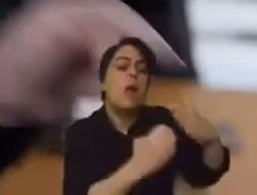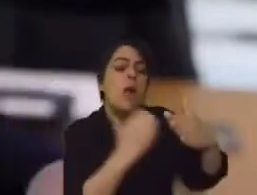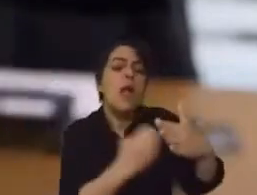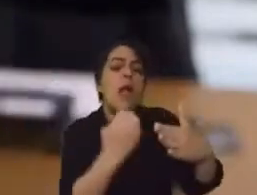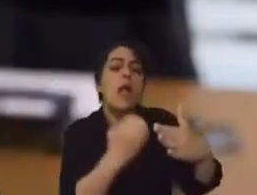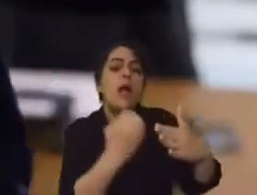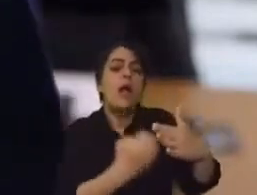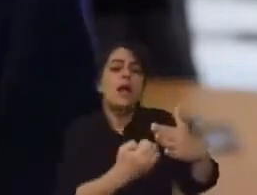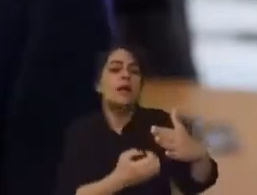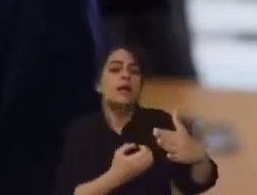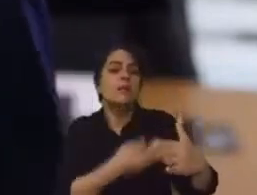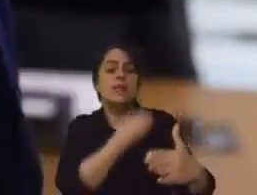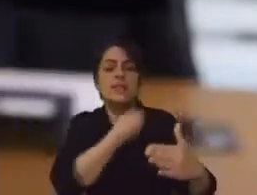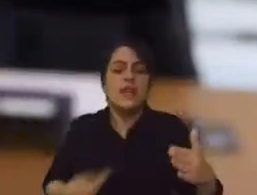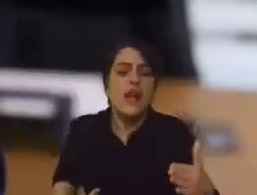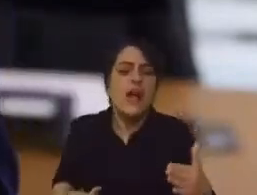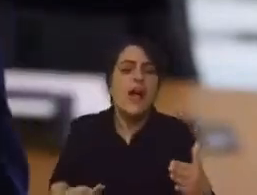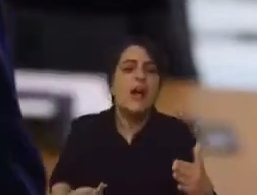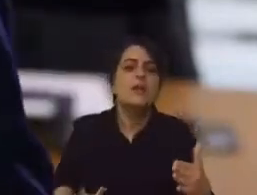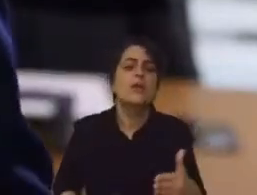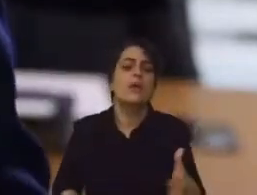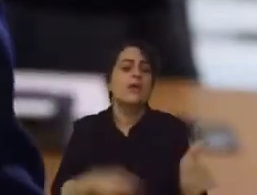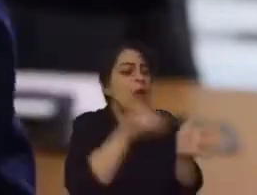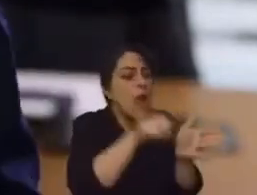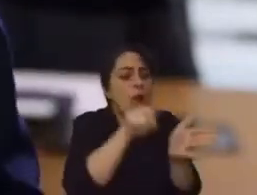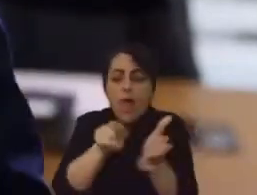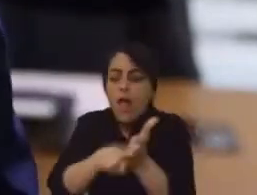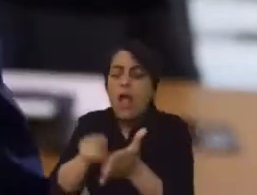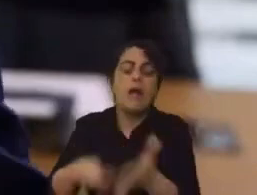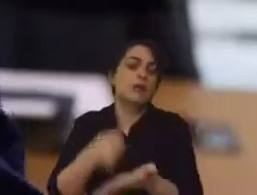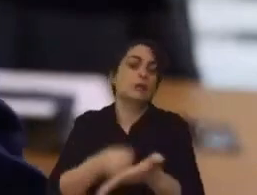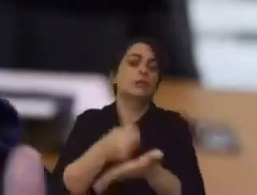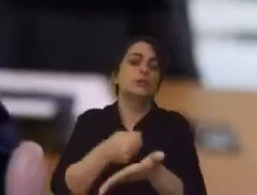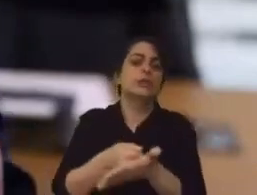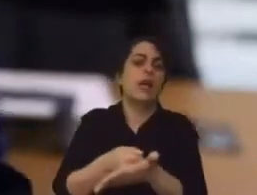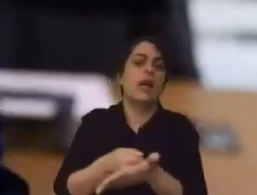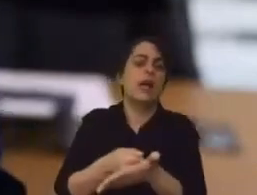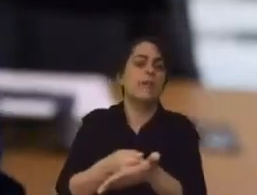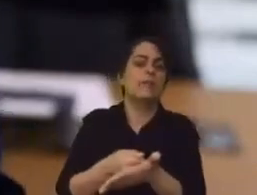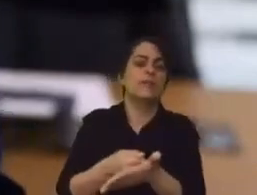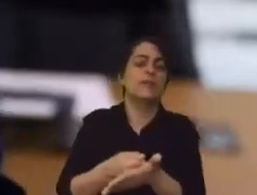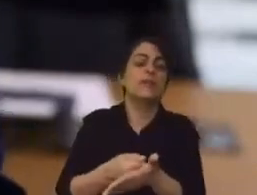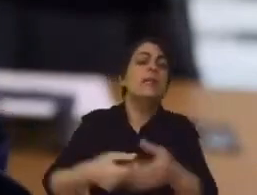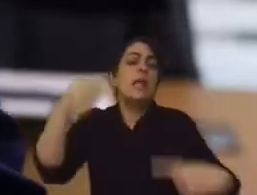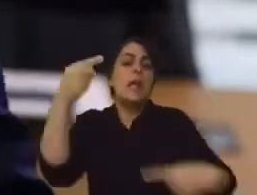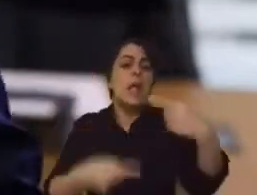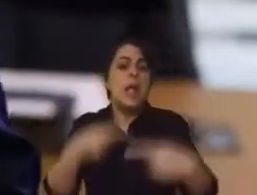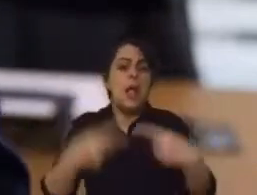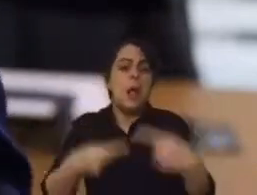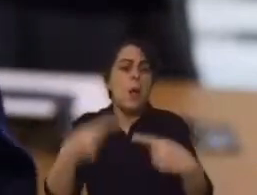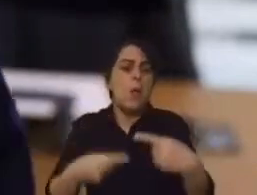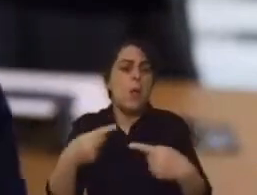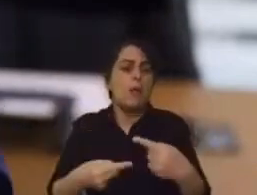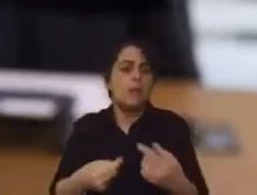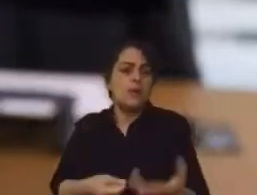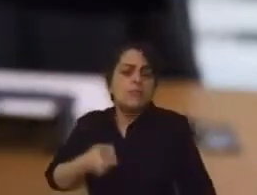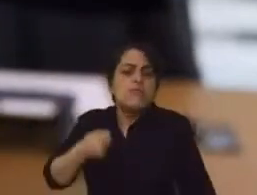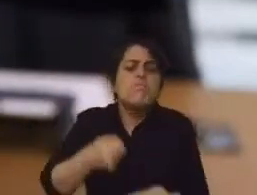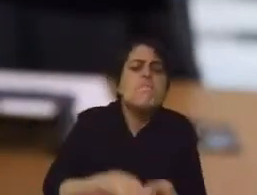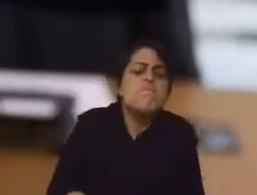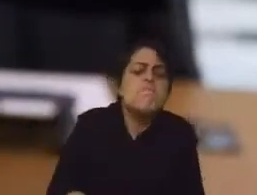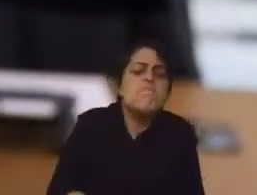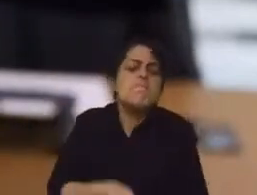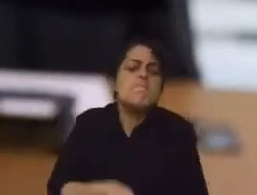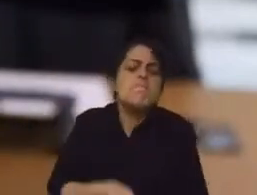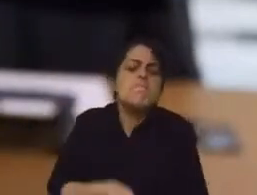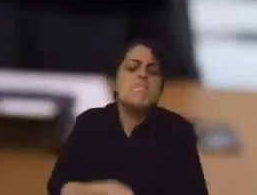a política econômica, ou seja... E depois era uma política de enfrentamento. Era uma política de enfrentamento, ou